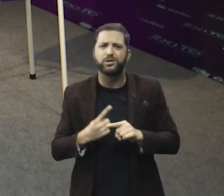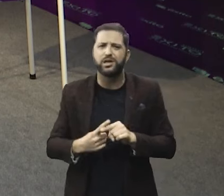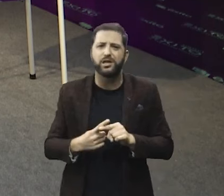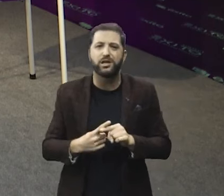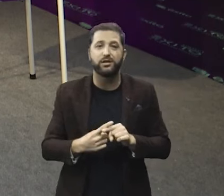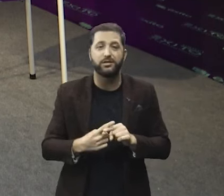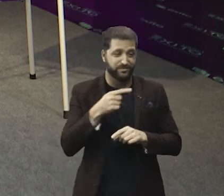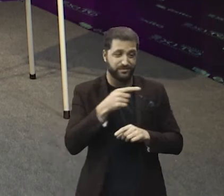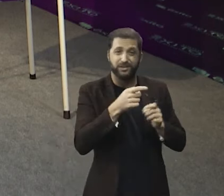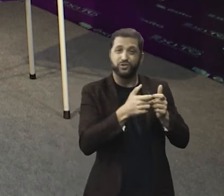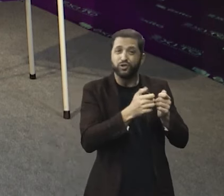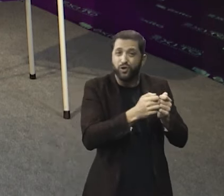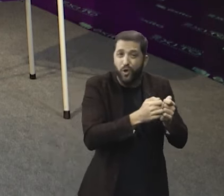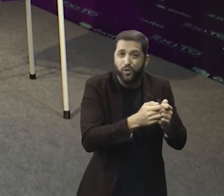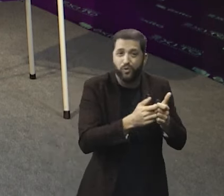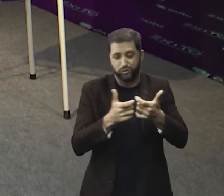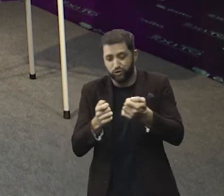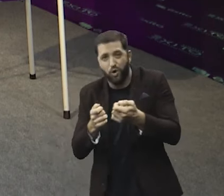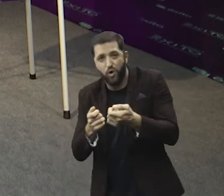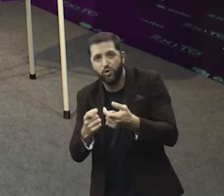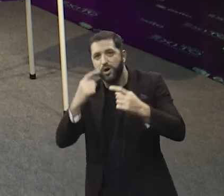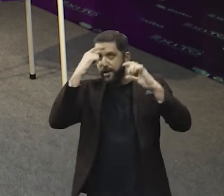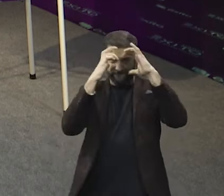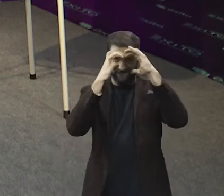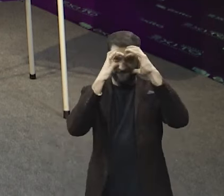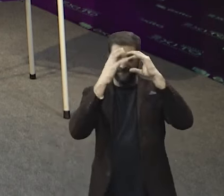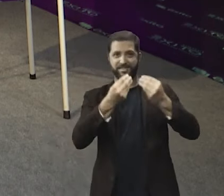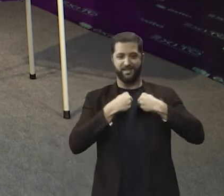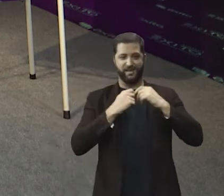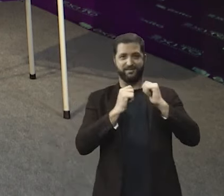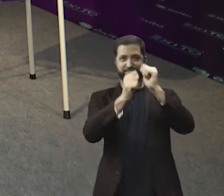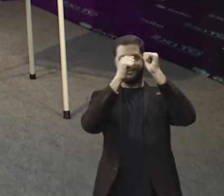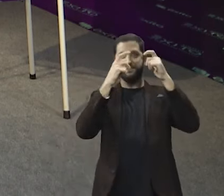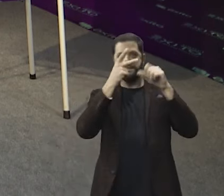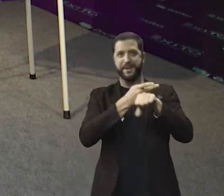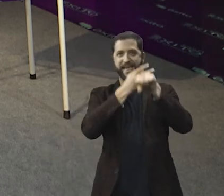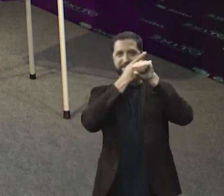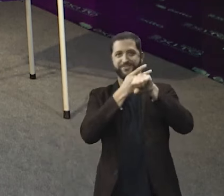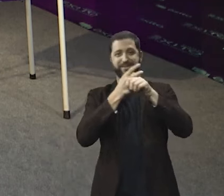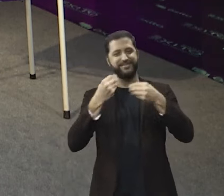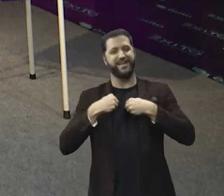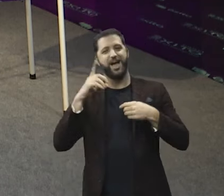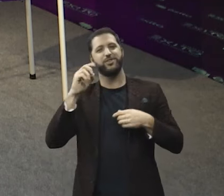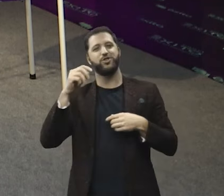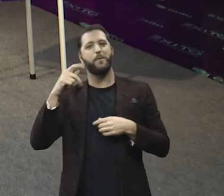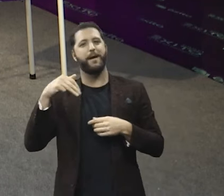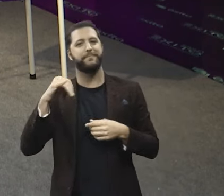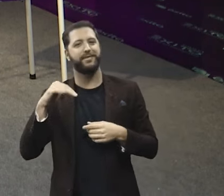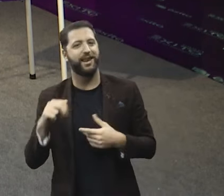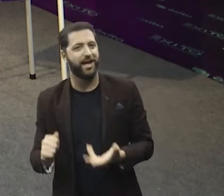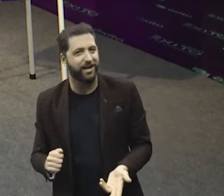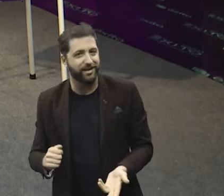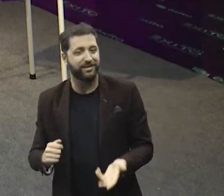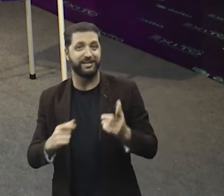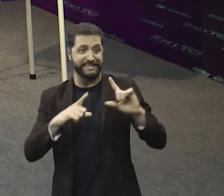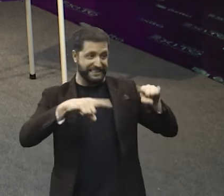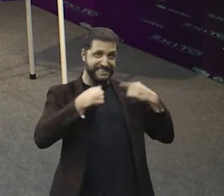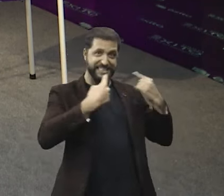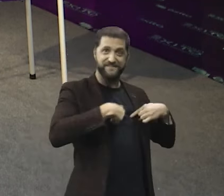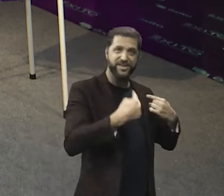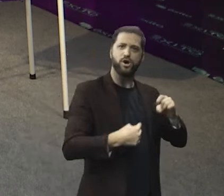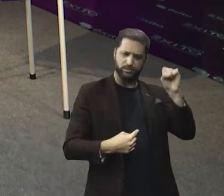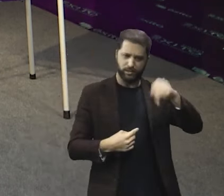é química cerebral por exemplo o jogo tem recompensa ou não tem tem libera dopamina O jogo tem desafio tem ou não tem